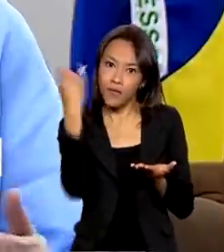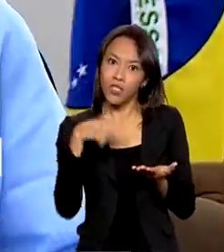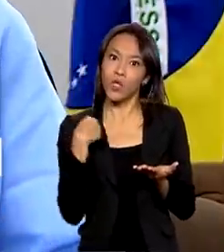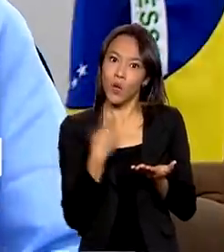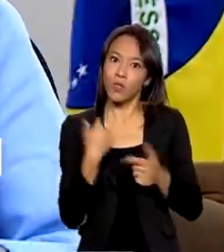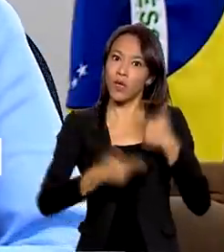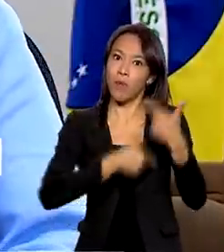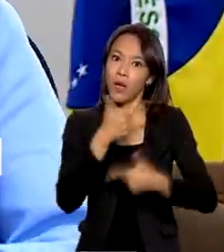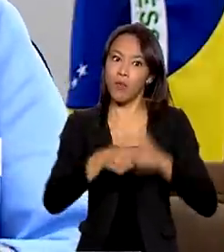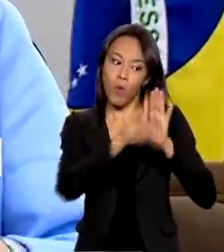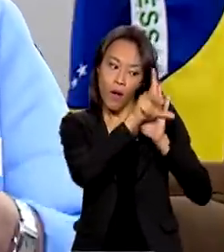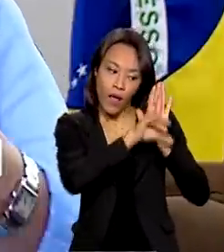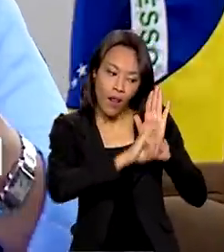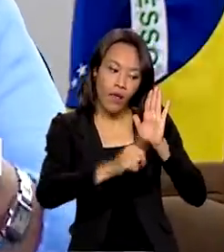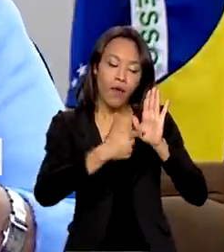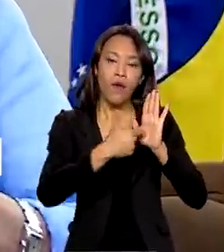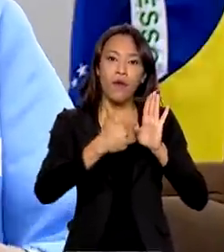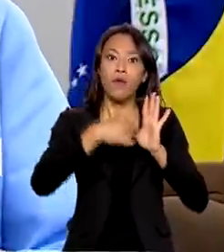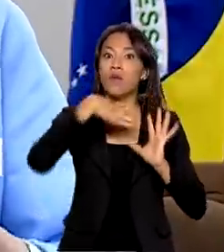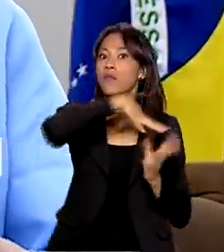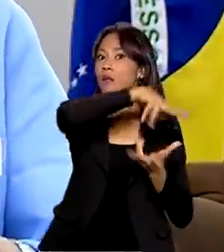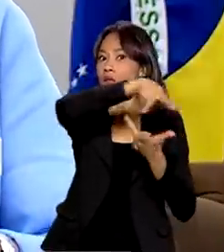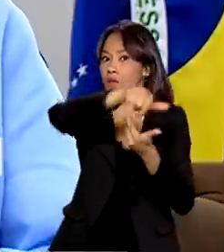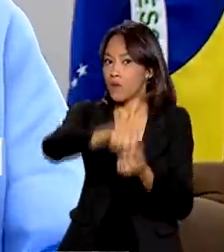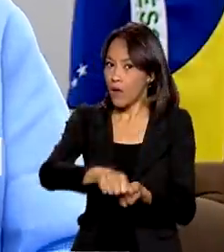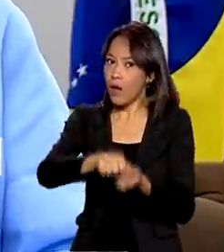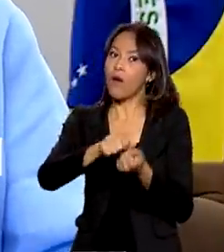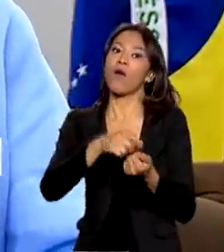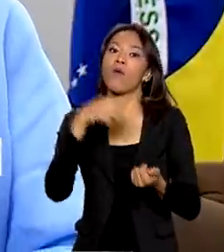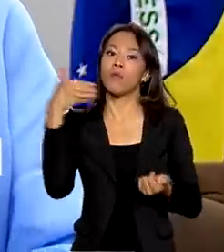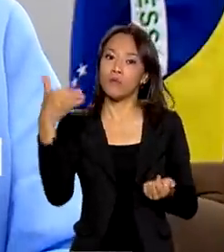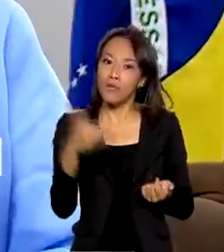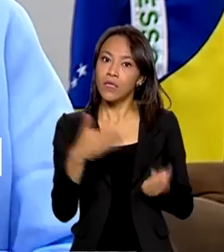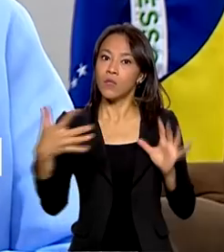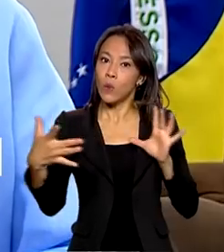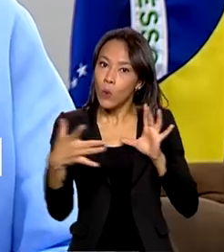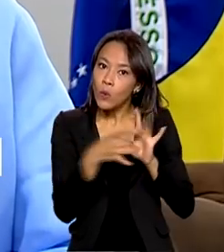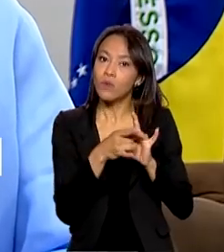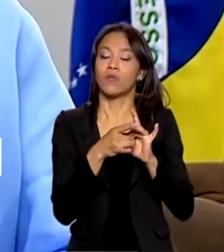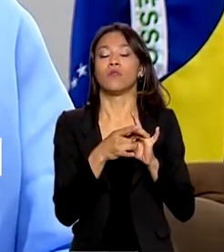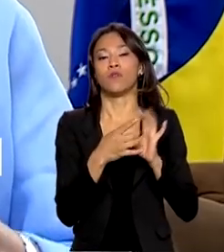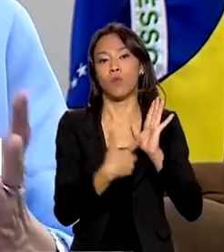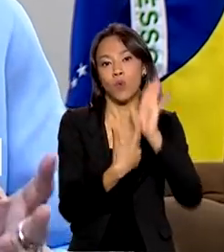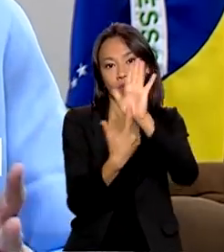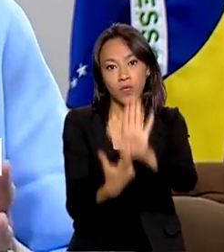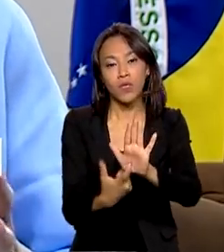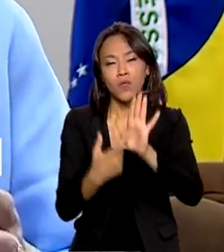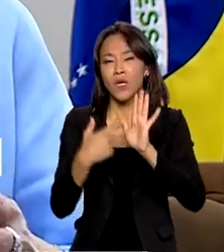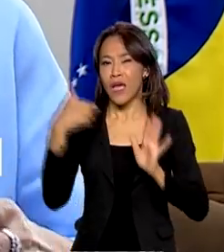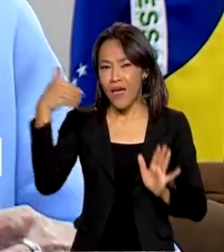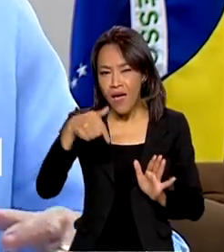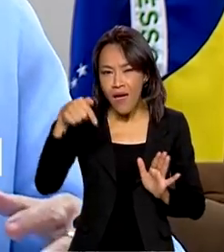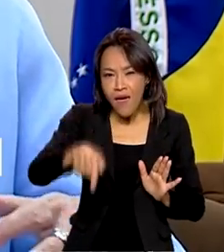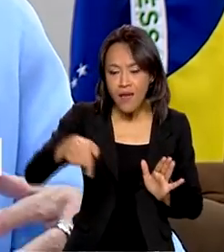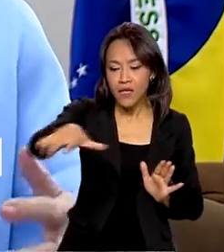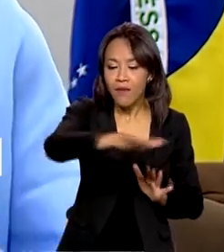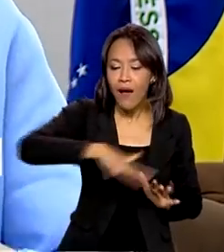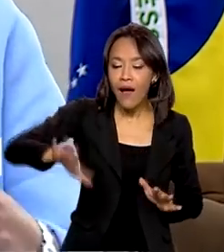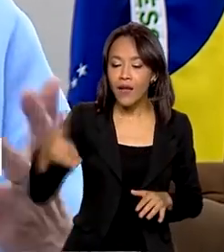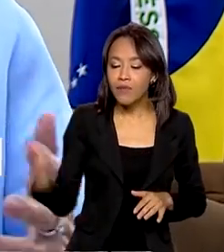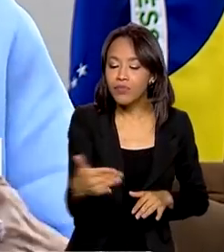muito com legislação internacional colocando o Brasil de volta nesse cenário Esse é um setor que no mundo todo